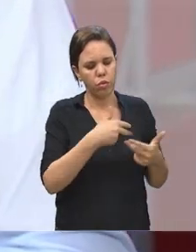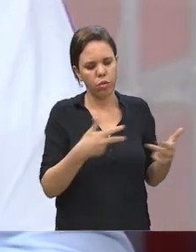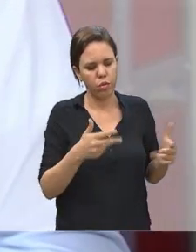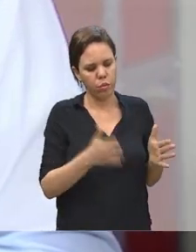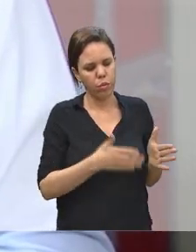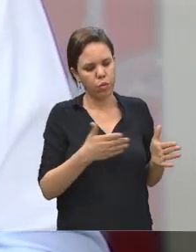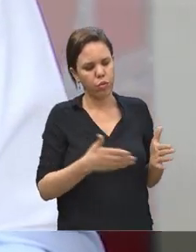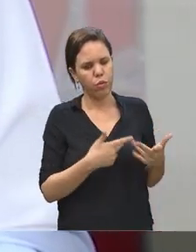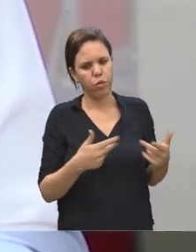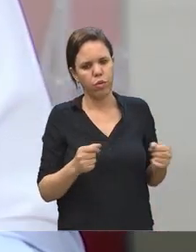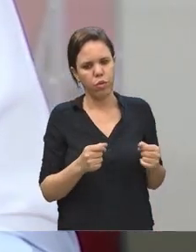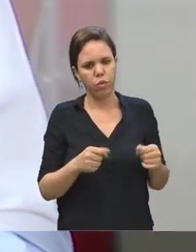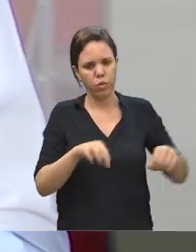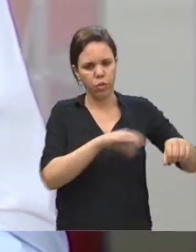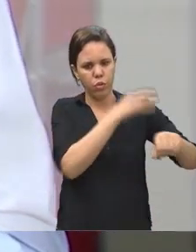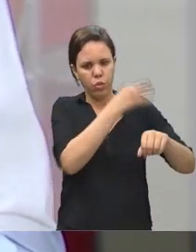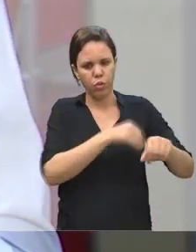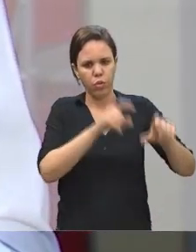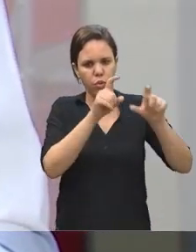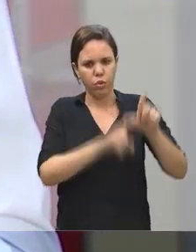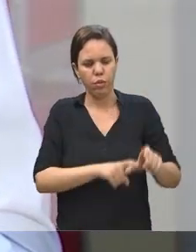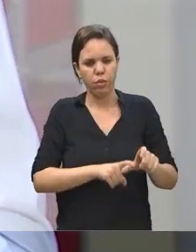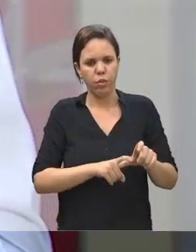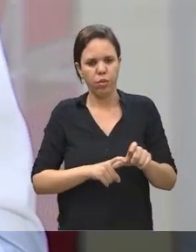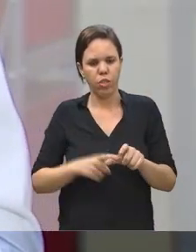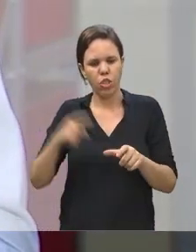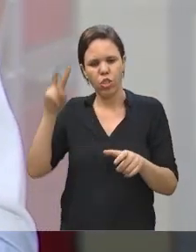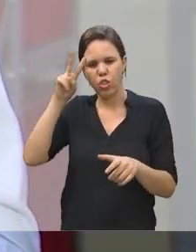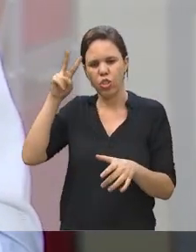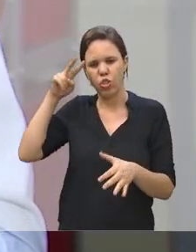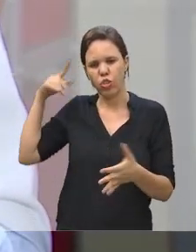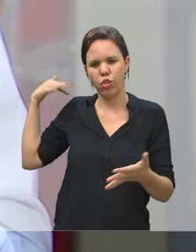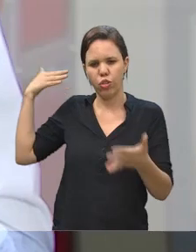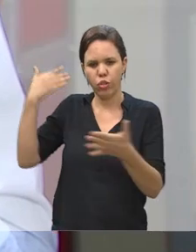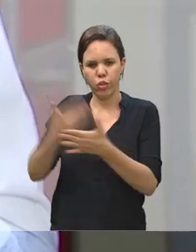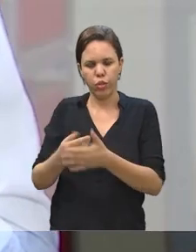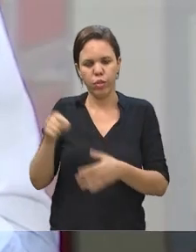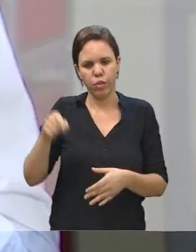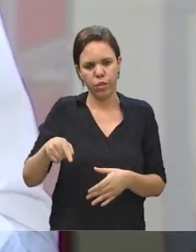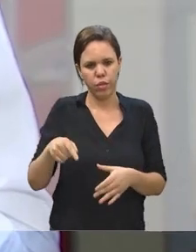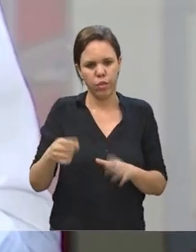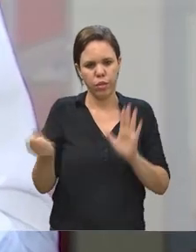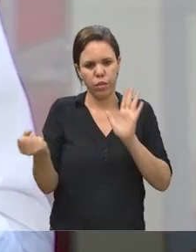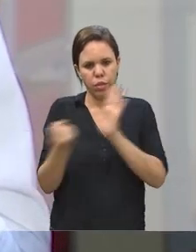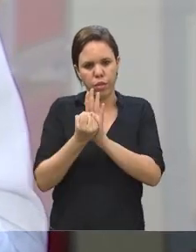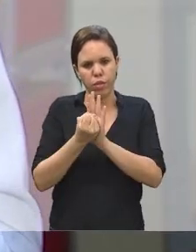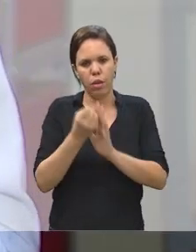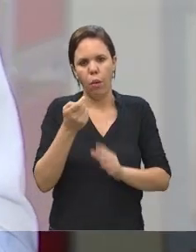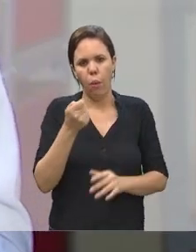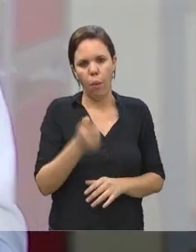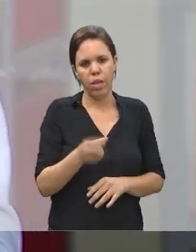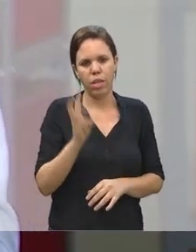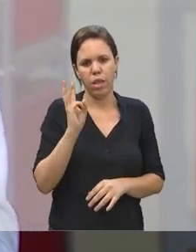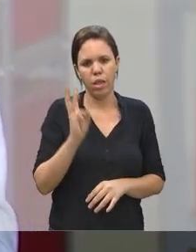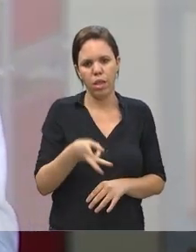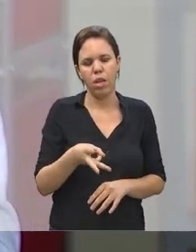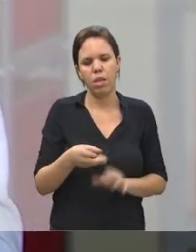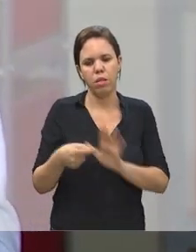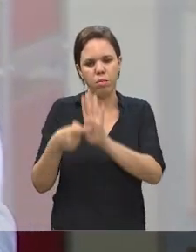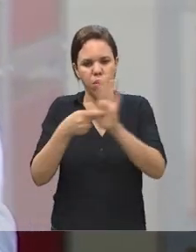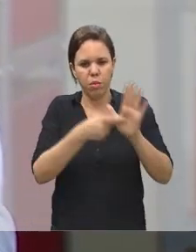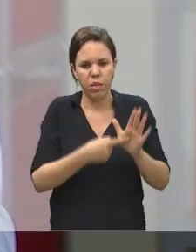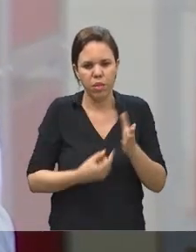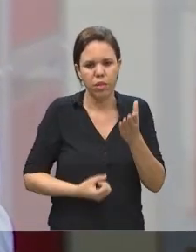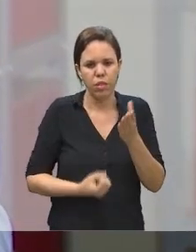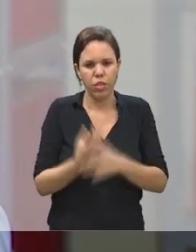produção da orquestra, e que depende do seu acervo grande. Aqui estão catalogadas quase 3 mil obras